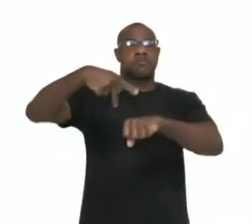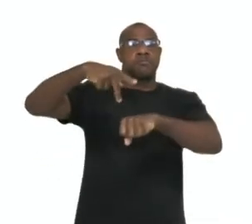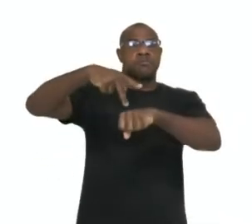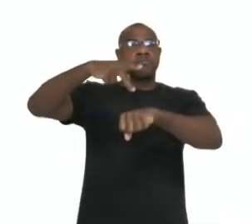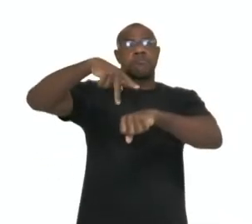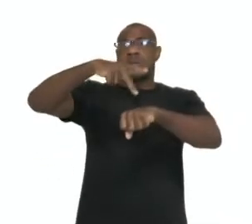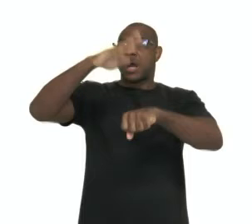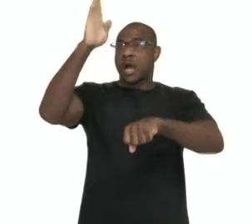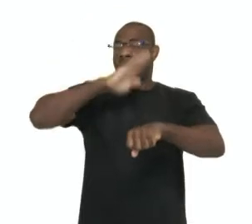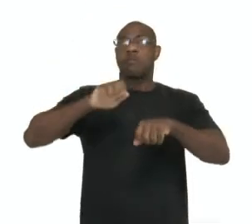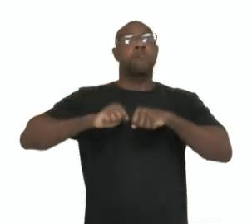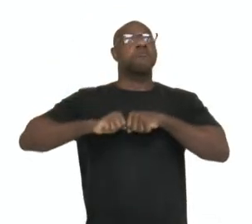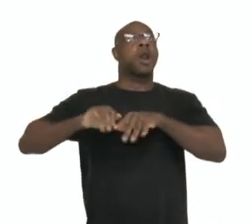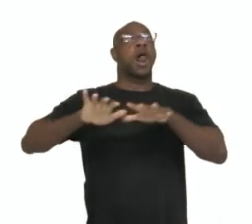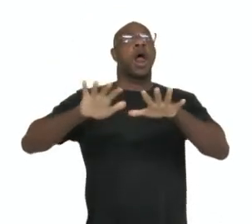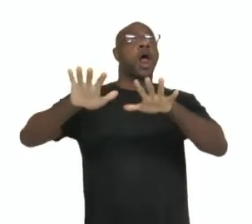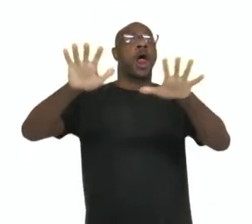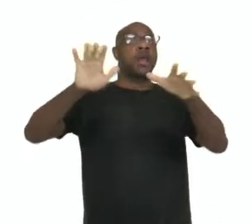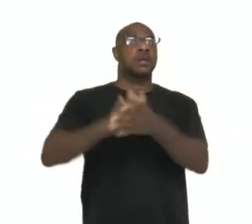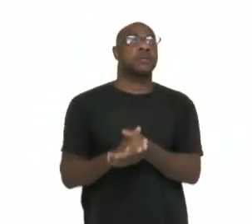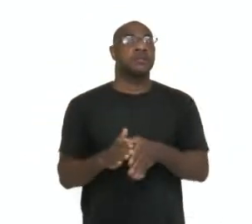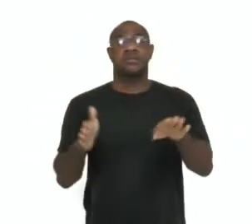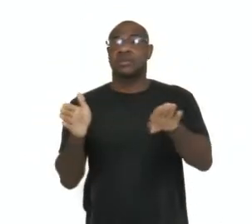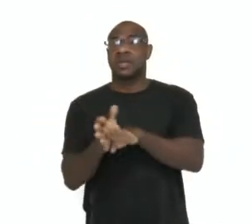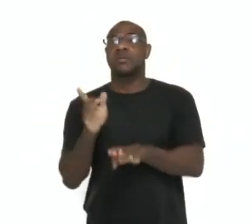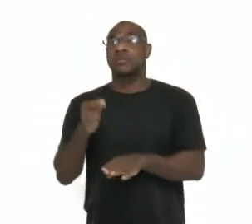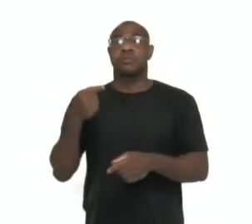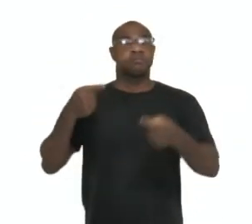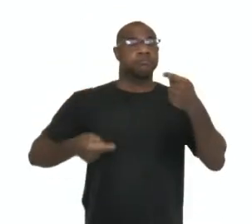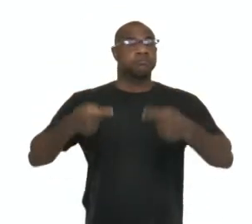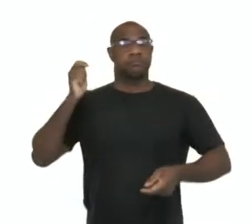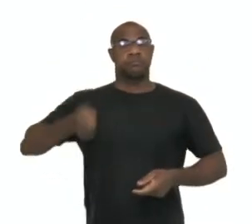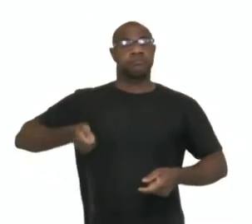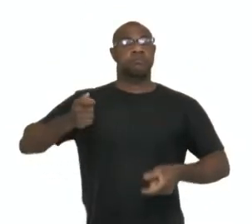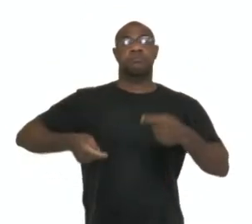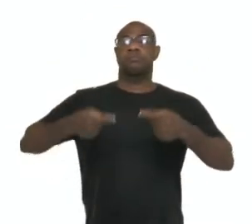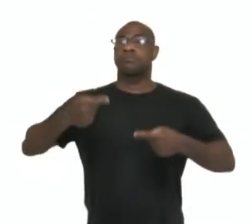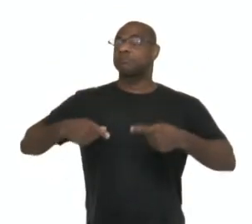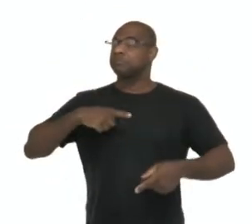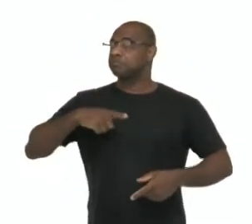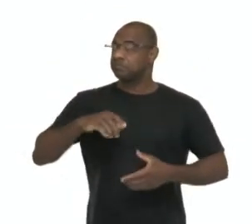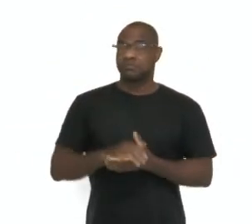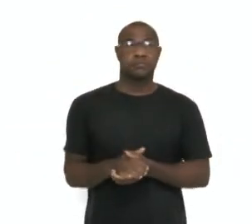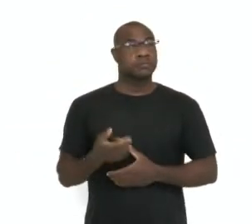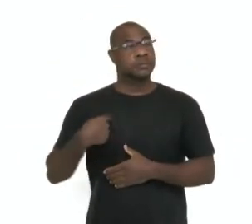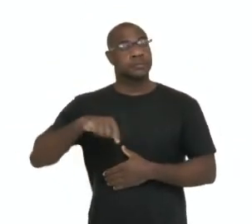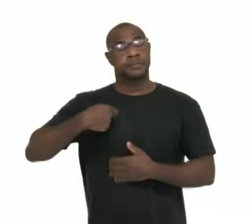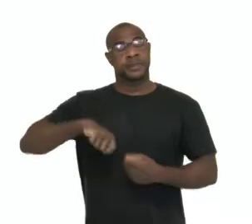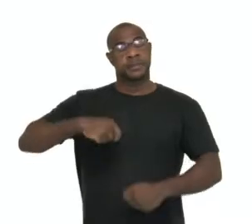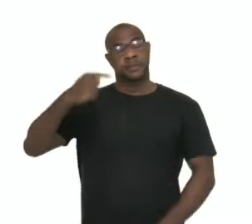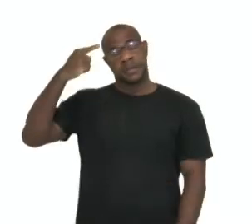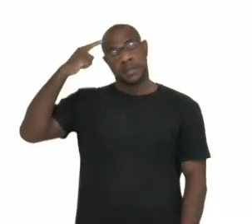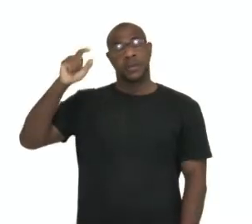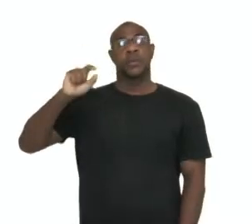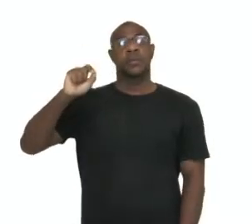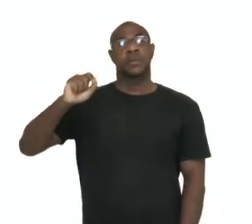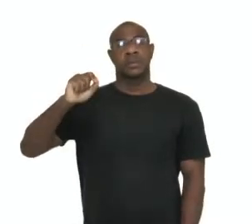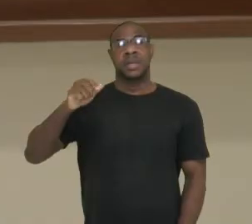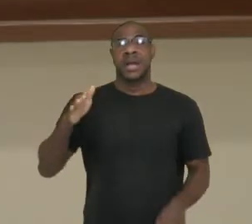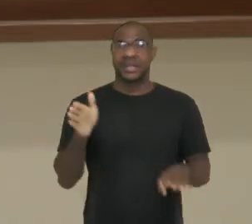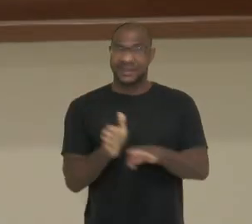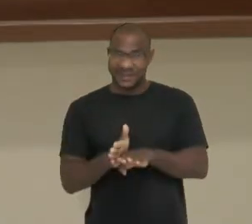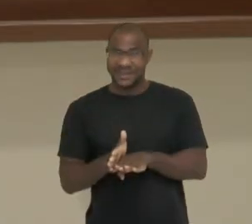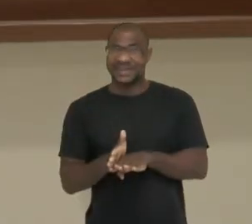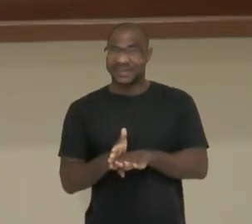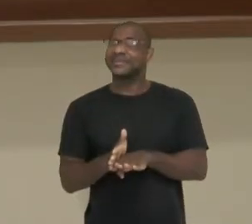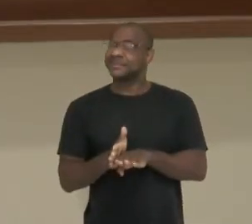e acaba chegando, inclusive, aos tribunais, né? Então, a gente tem que pensar que até nós chegarmos